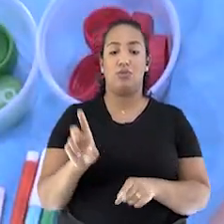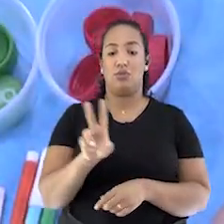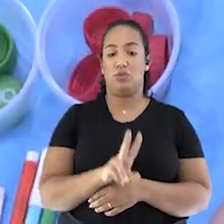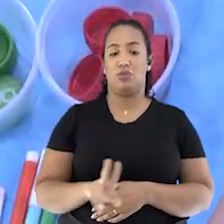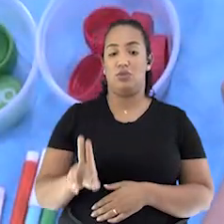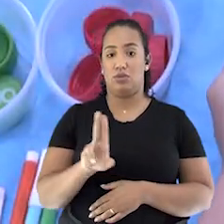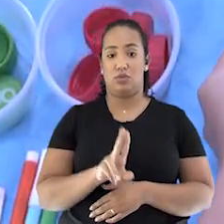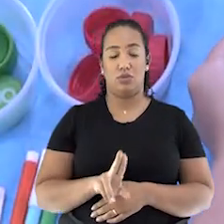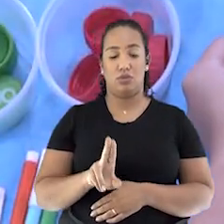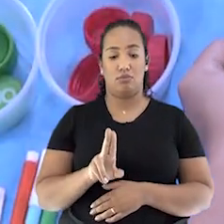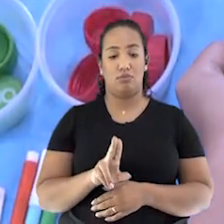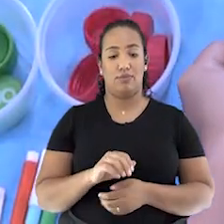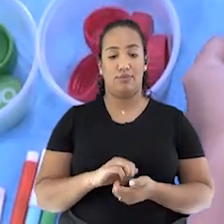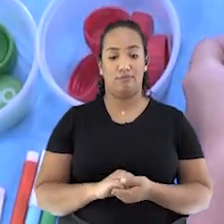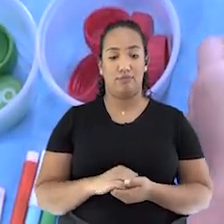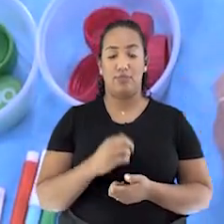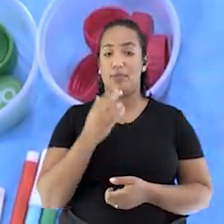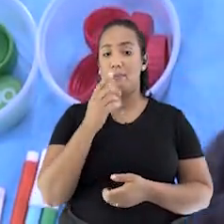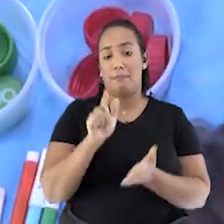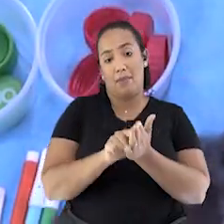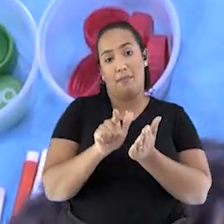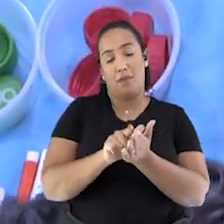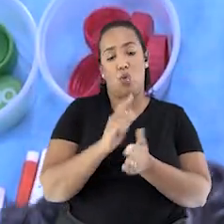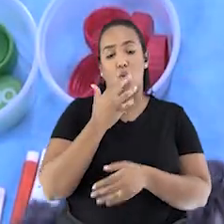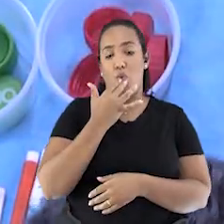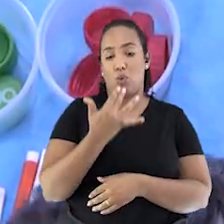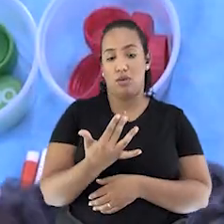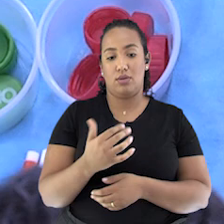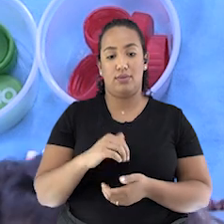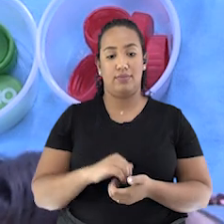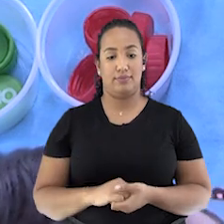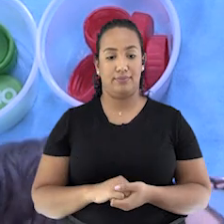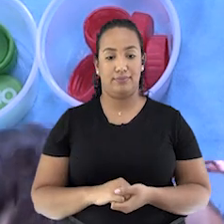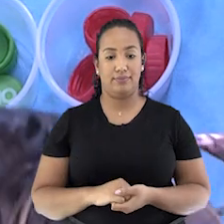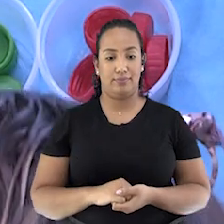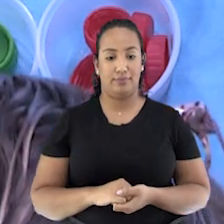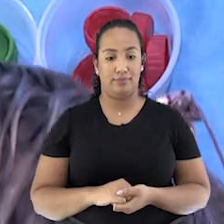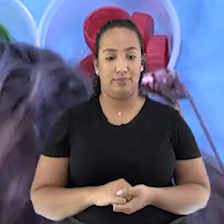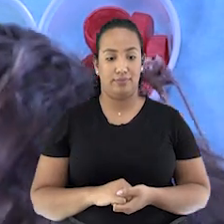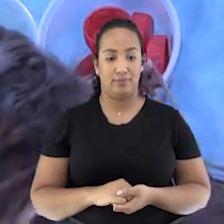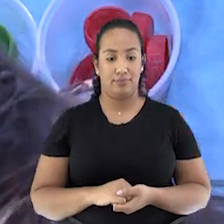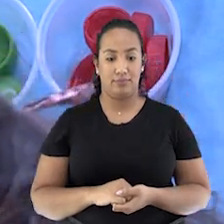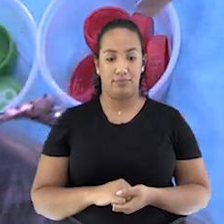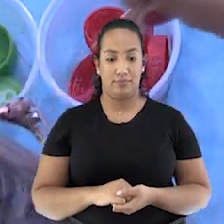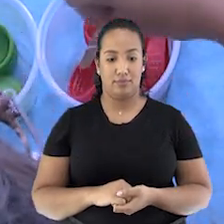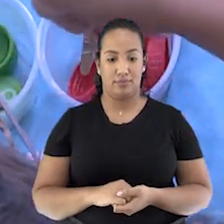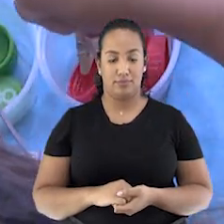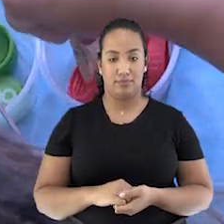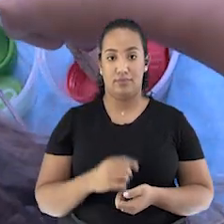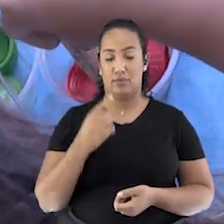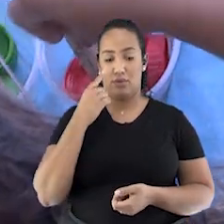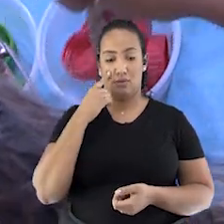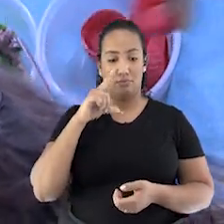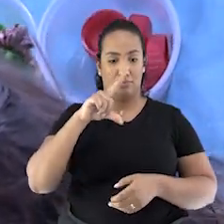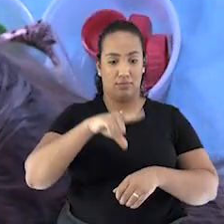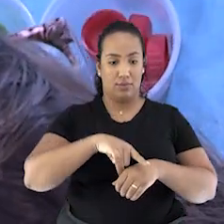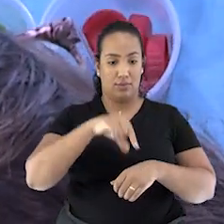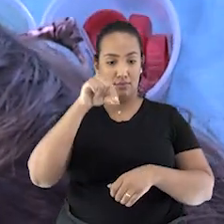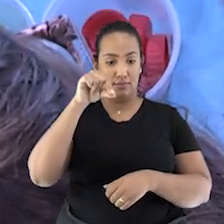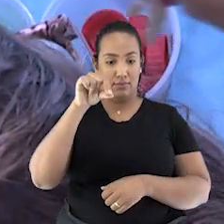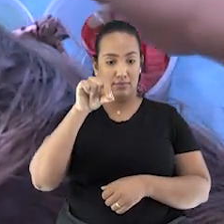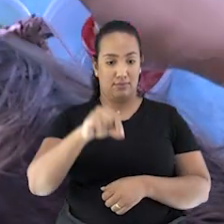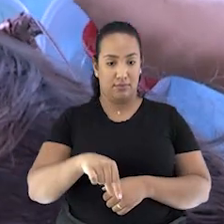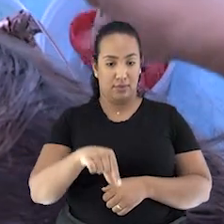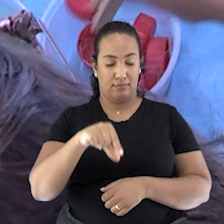utilizar colando um papelzinho colorido. E aí, com o pregador, a gente vai pegar a tampinha